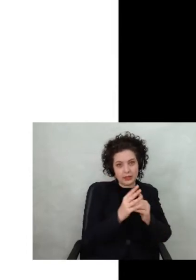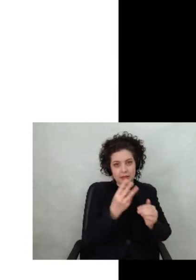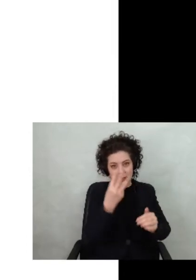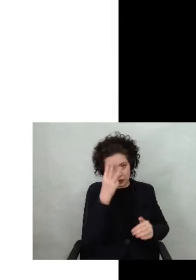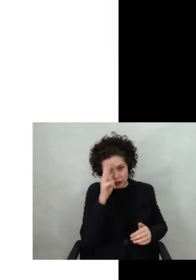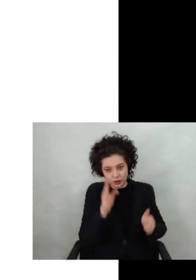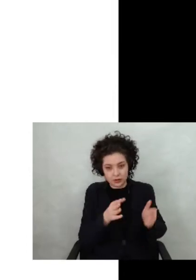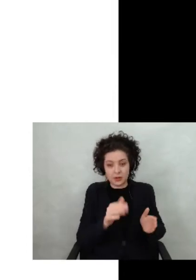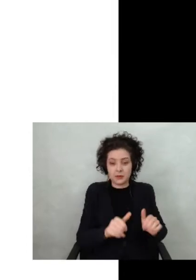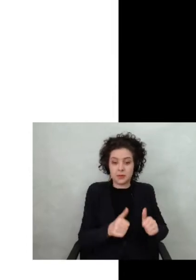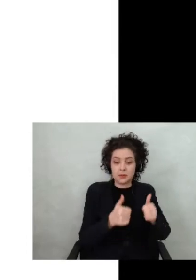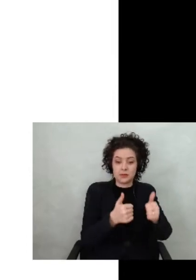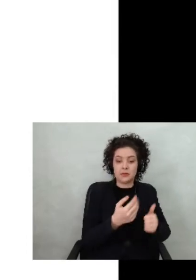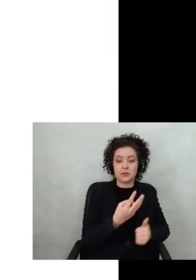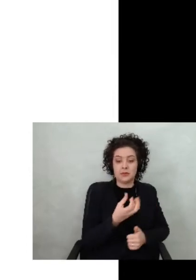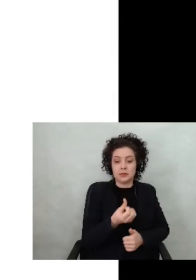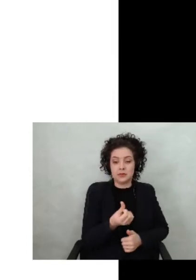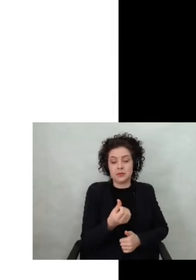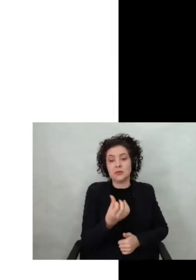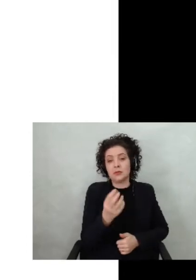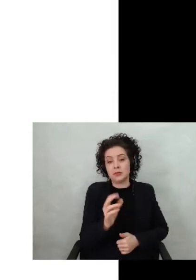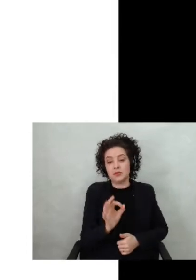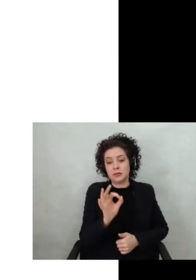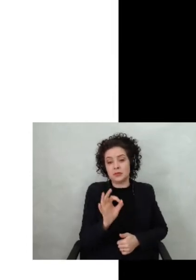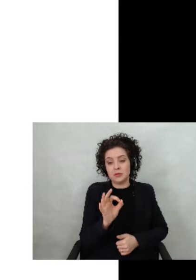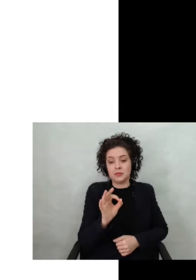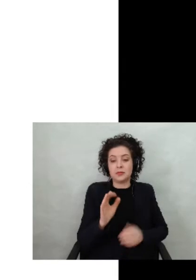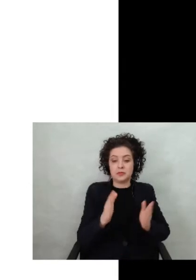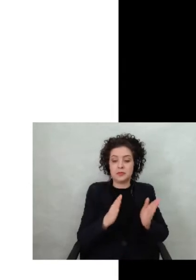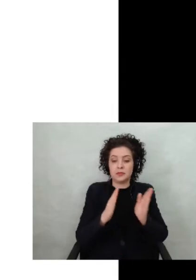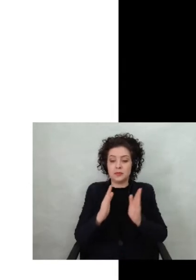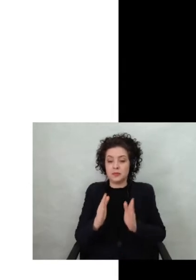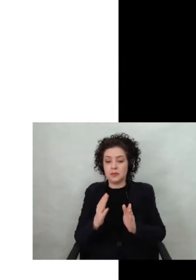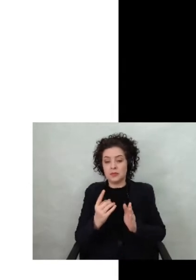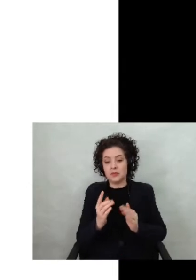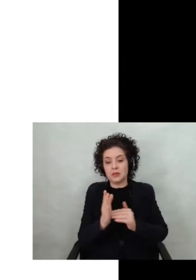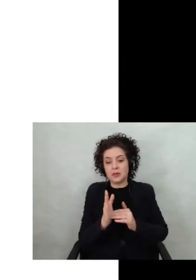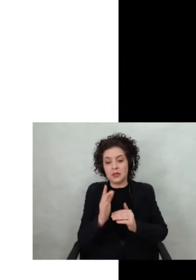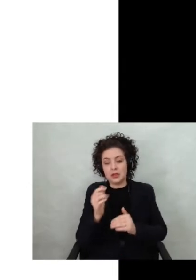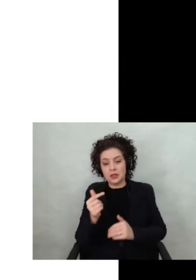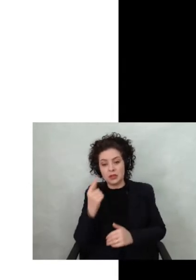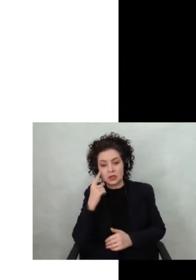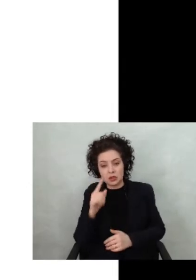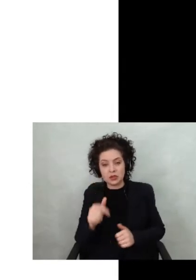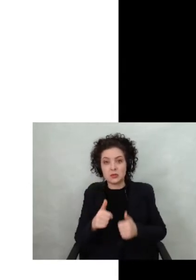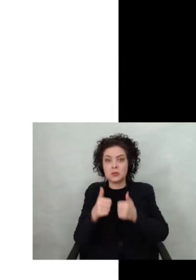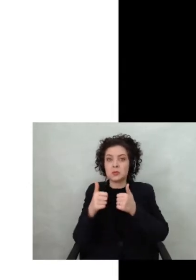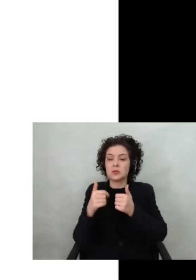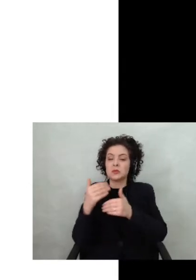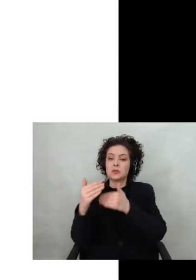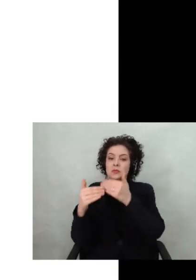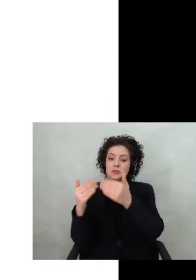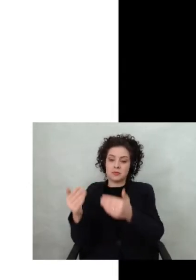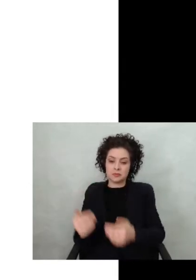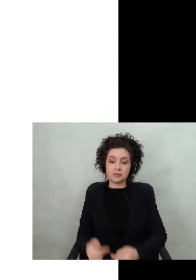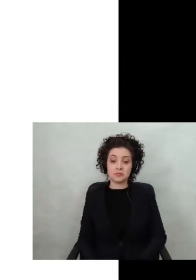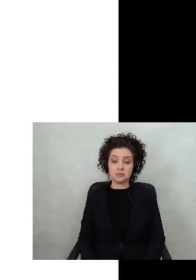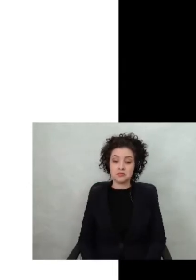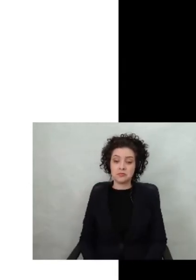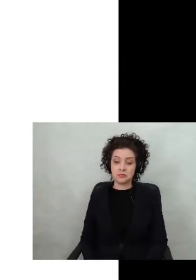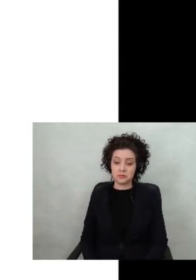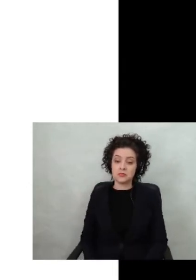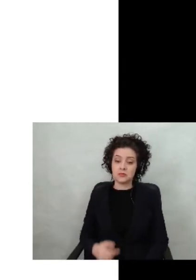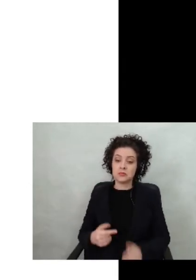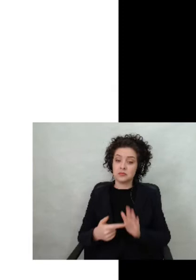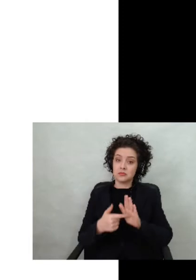ou um clearance viral e também uma evolução clínica benéfica nesses pacientes. Essa evolução foi demonstrada